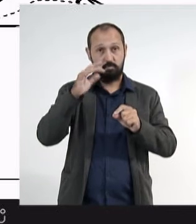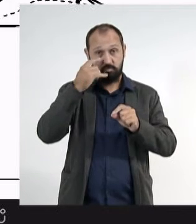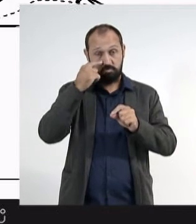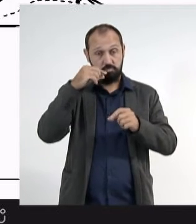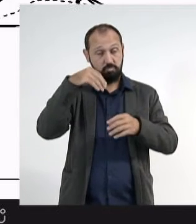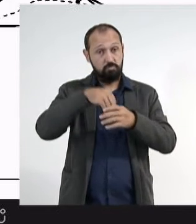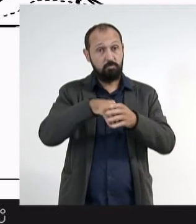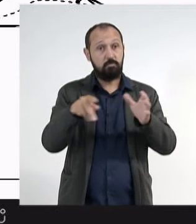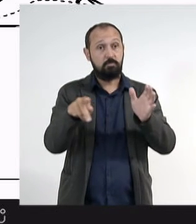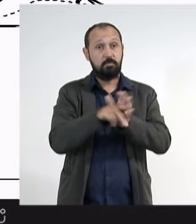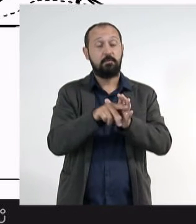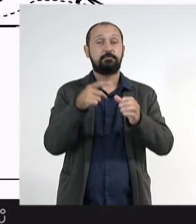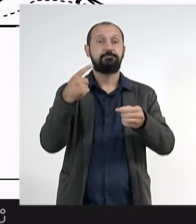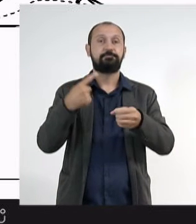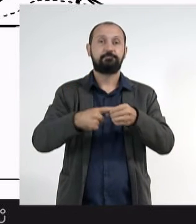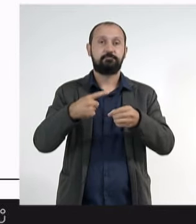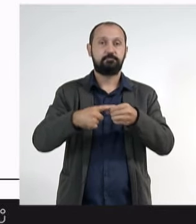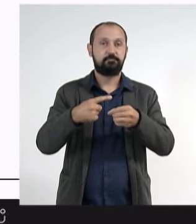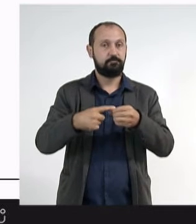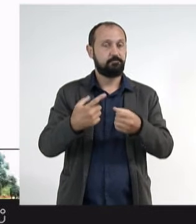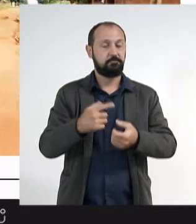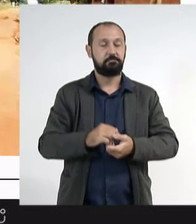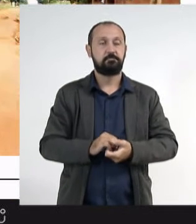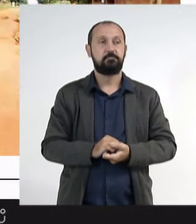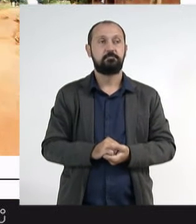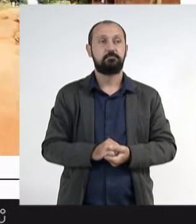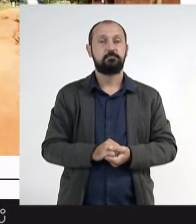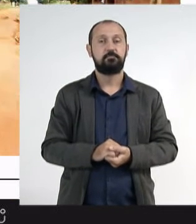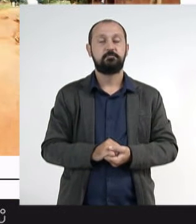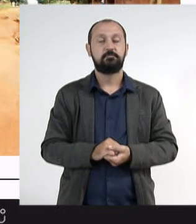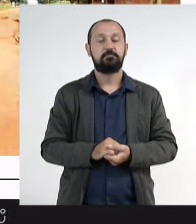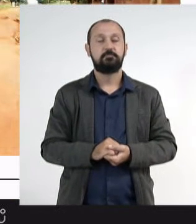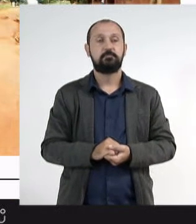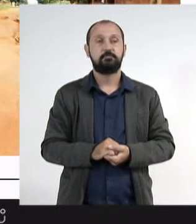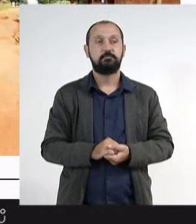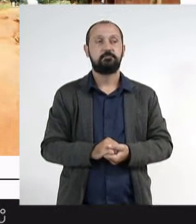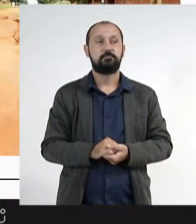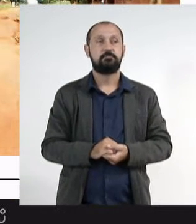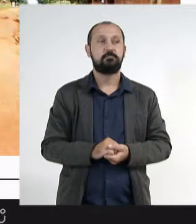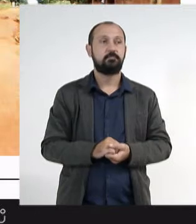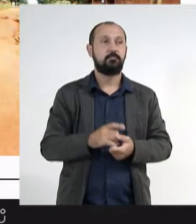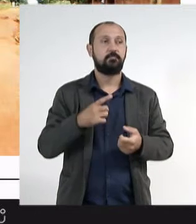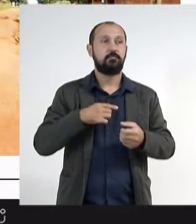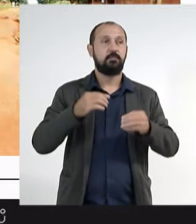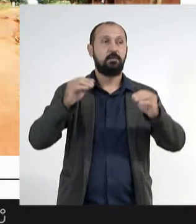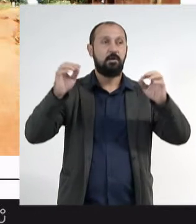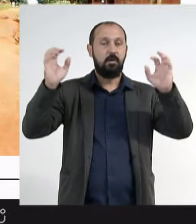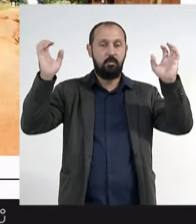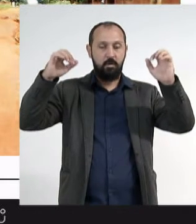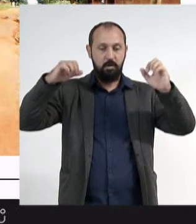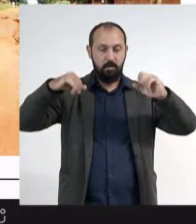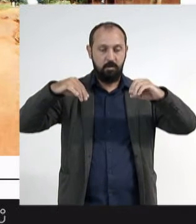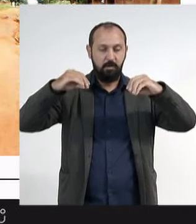bacias hidrográficas urbanas dentro das cidades. Além disso, você tem erosão